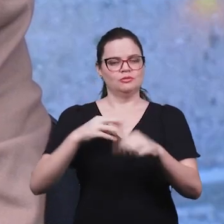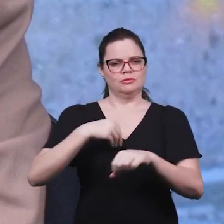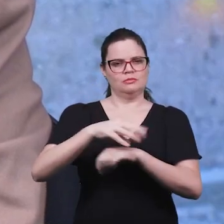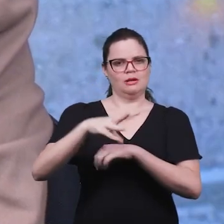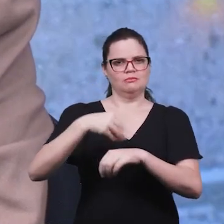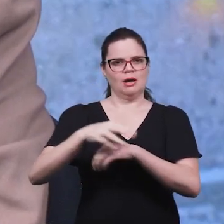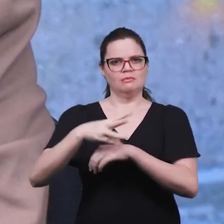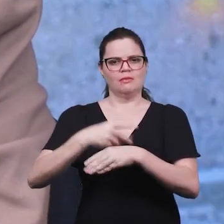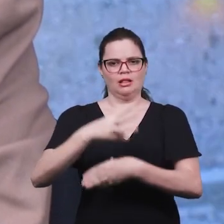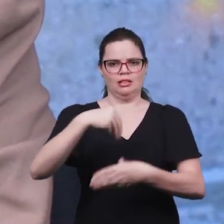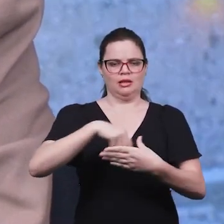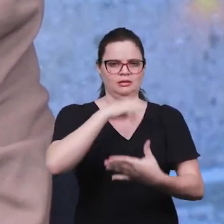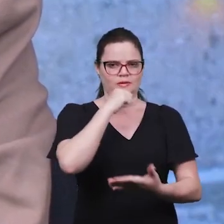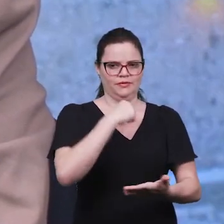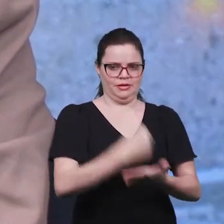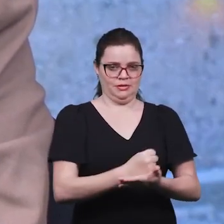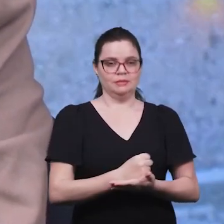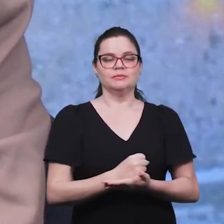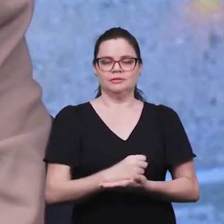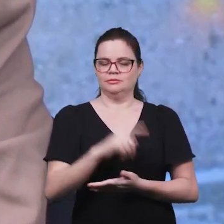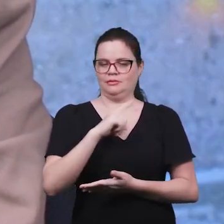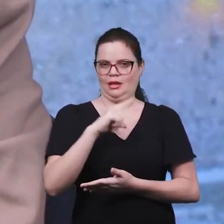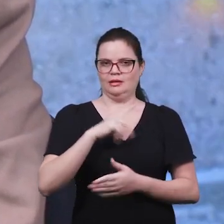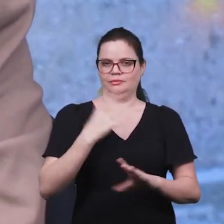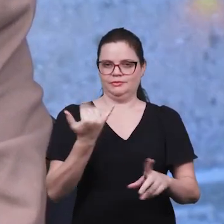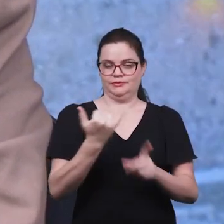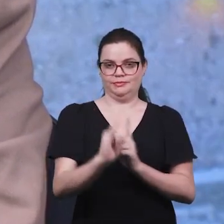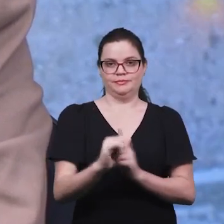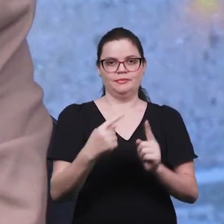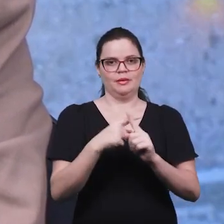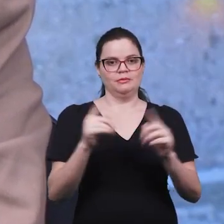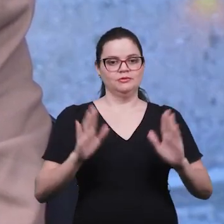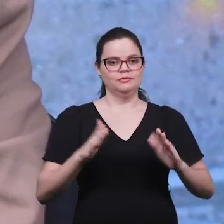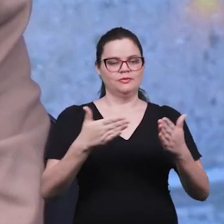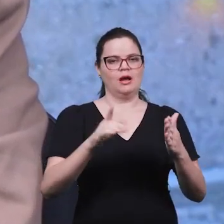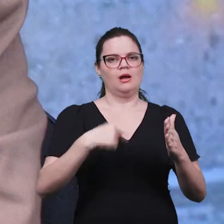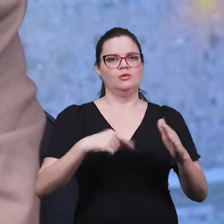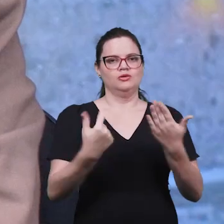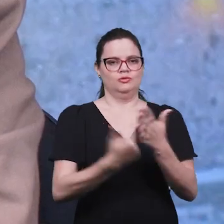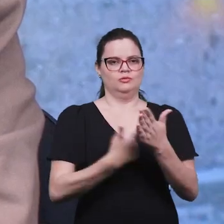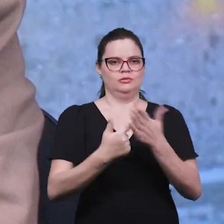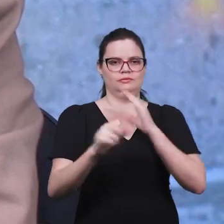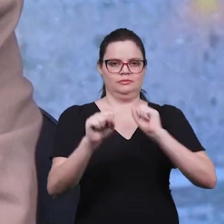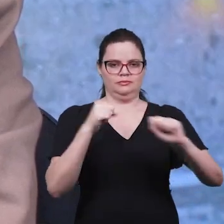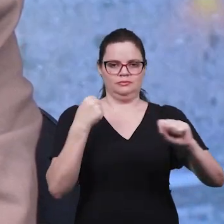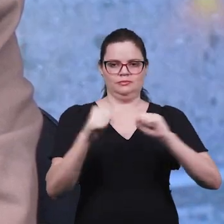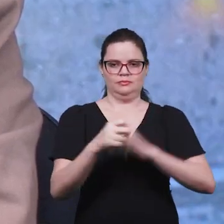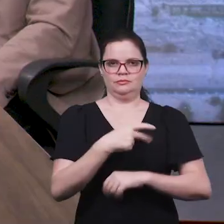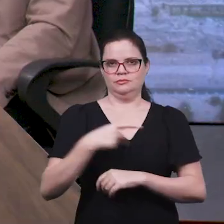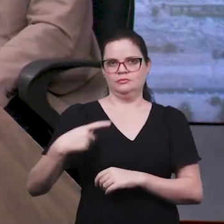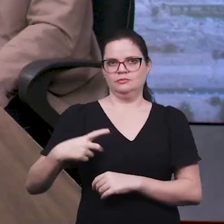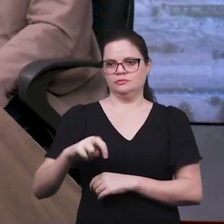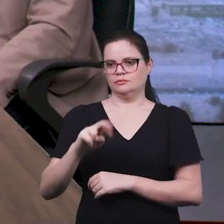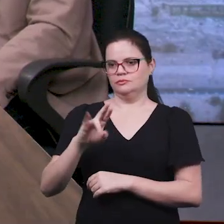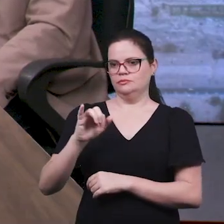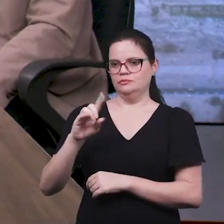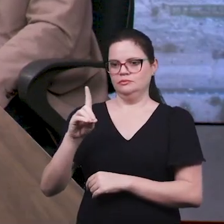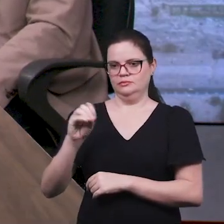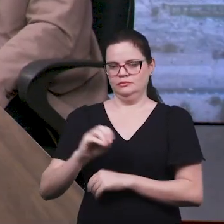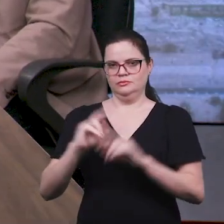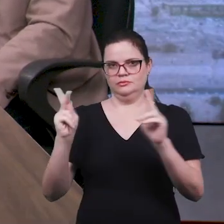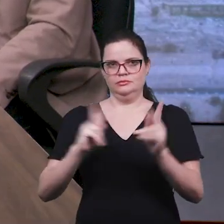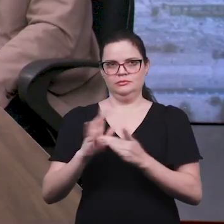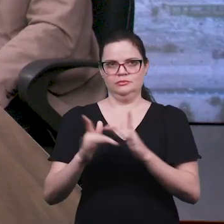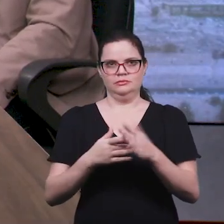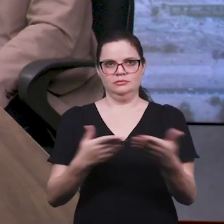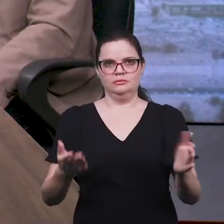Velho Testamento, mas nós vamos centrar aqui nesse episódio no livro de Salmos. Nós estamos aqui com o pastor Ricardo Zoen. Amém. Paz do